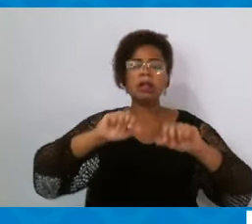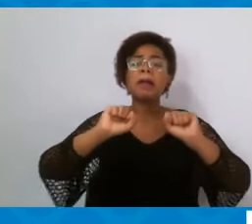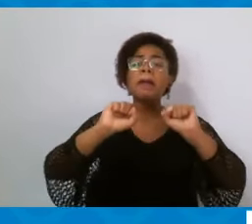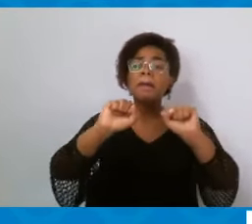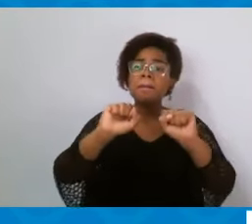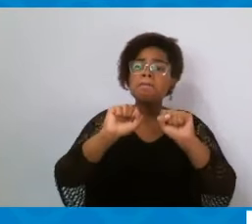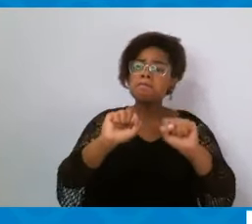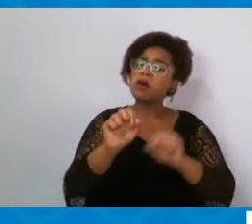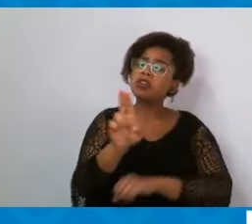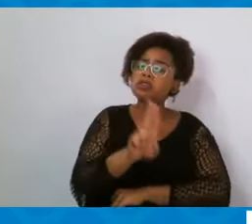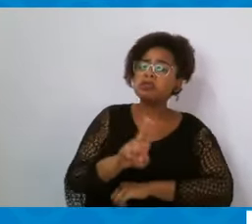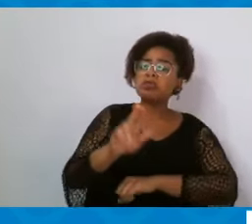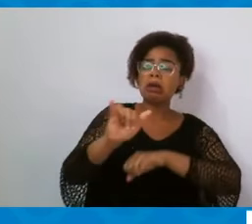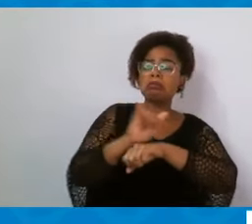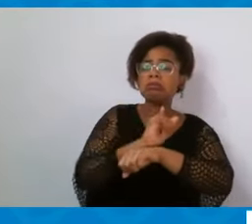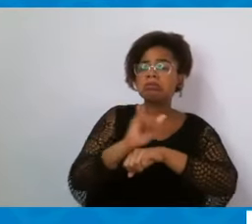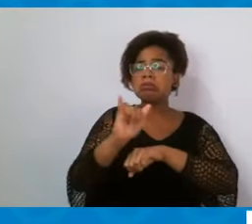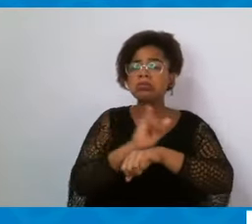incentivar